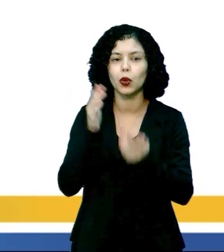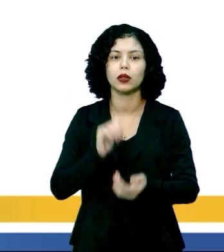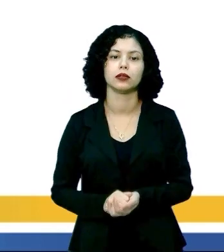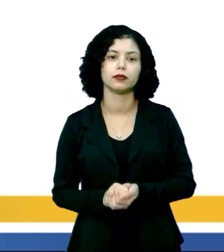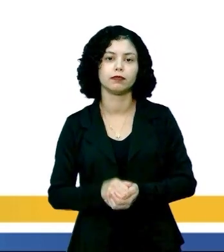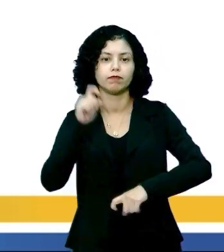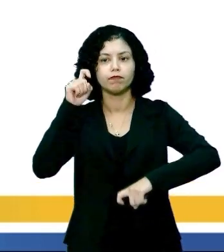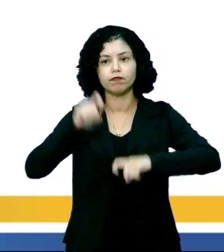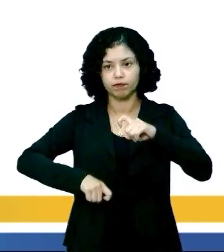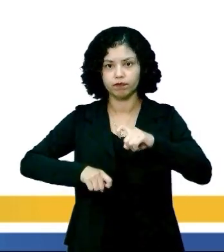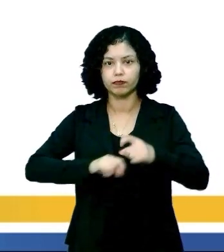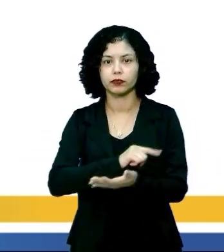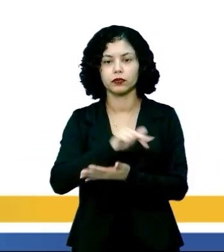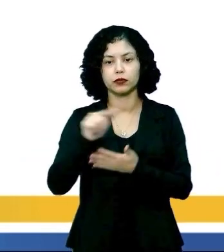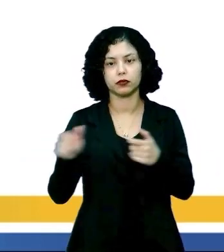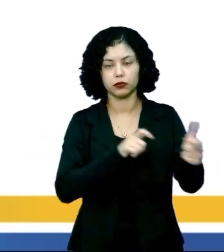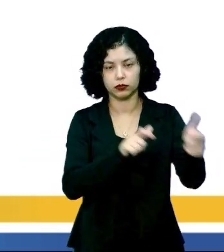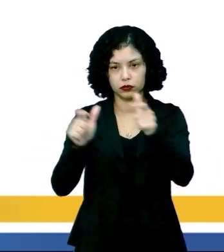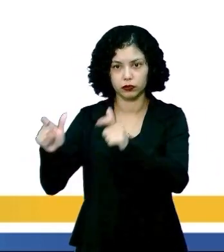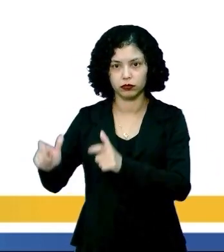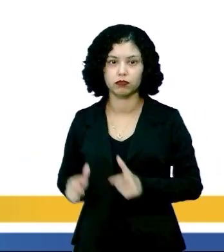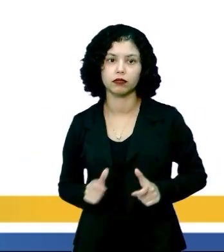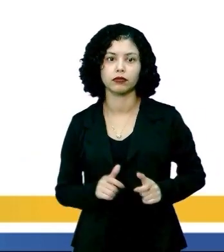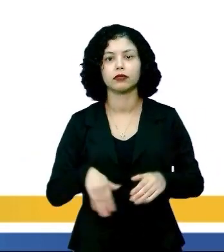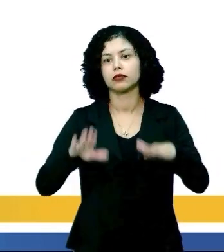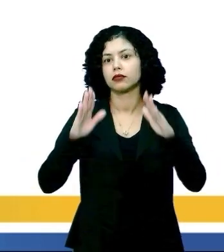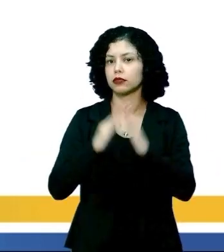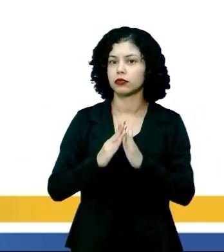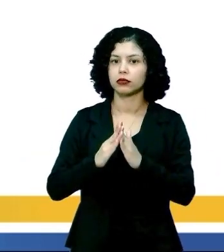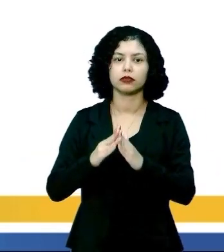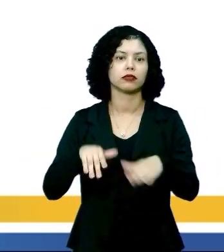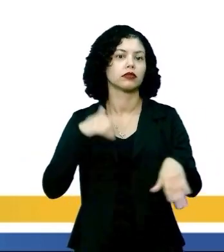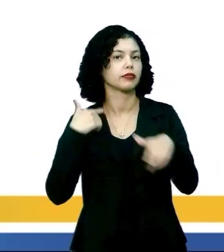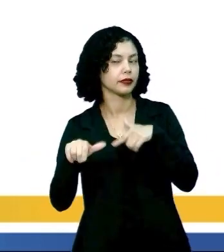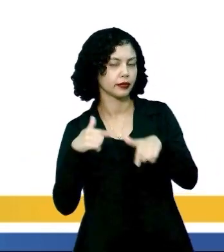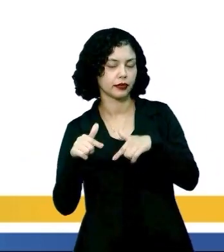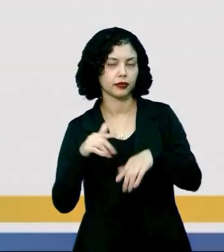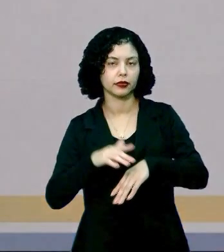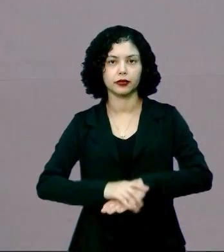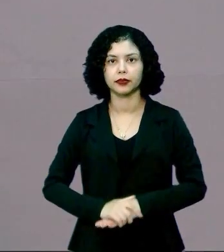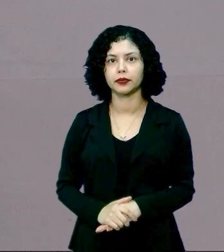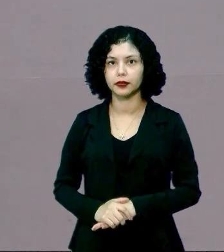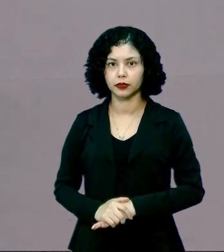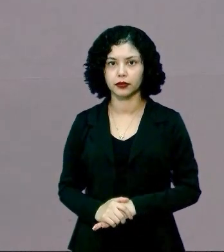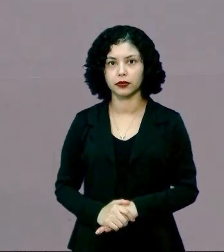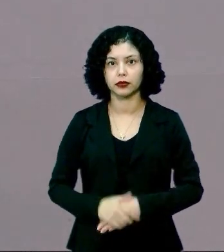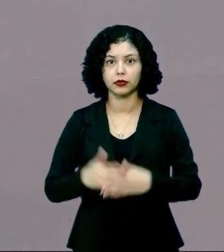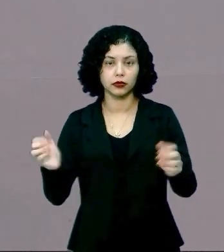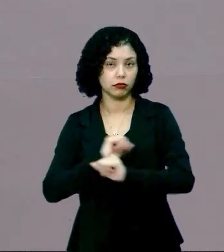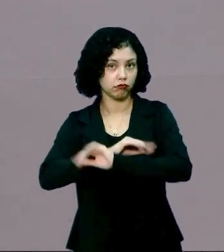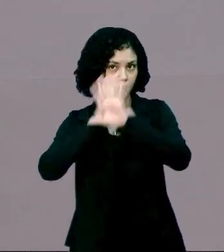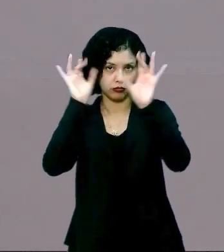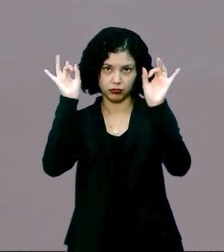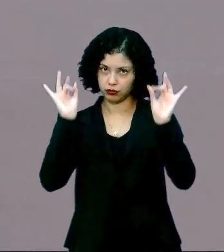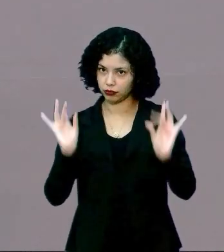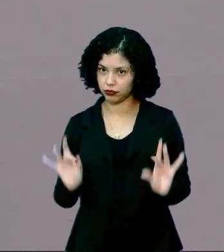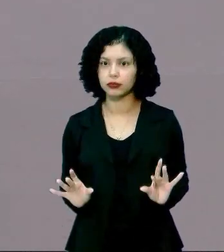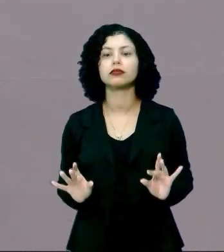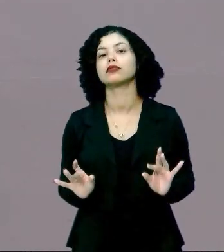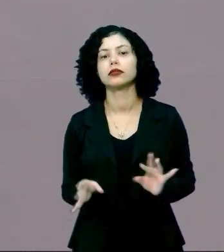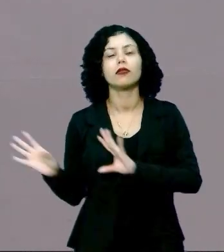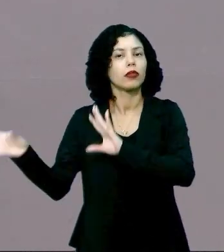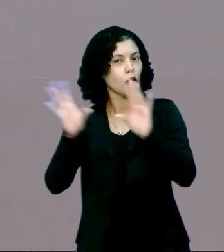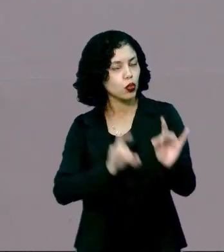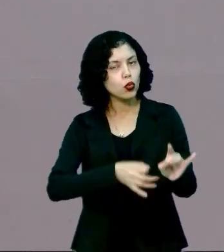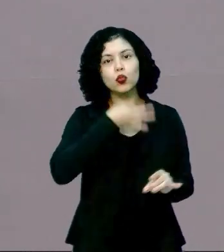psicológicas e abusos sexuais em diversos locais, como em casa e no trabalho. Brilhei. eu